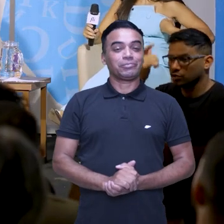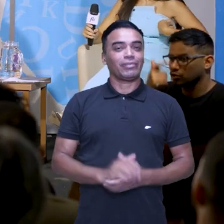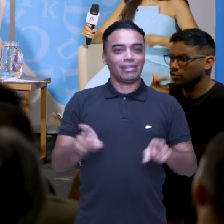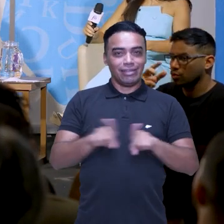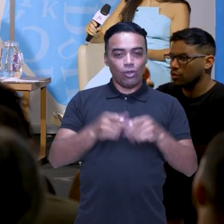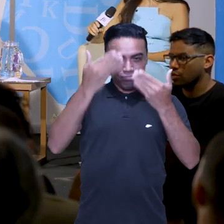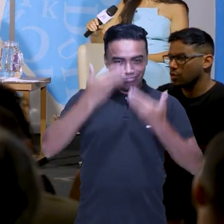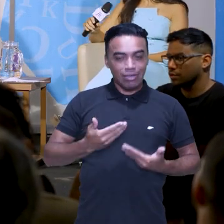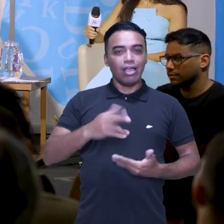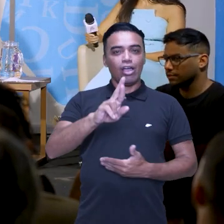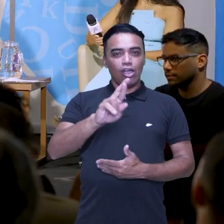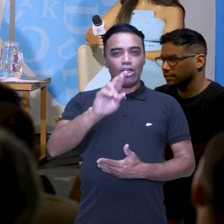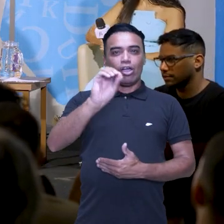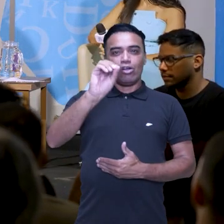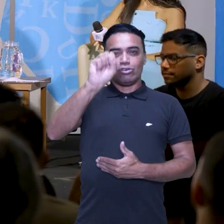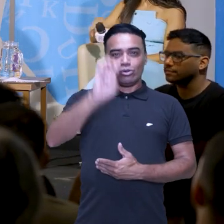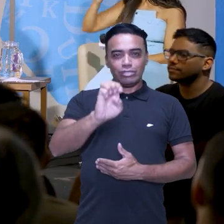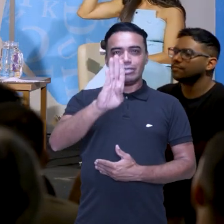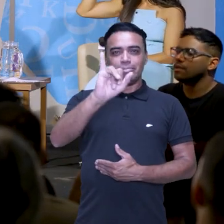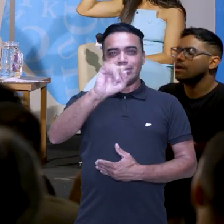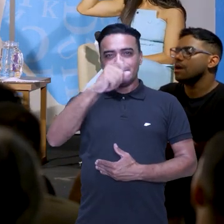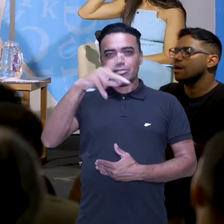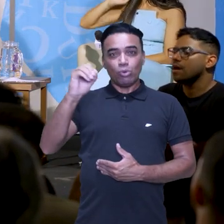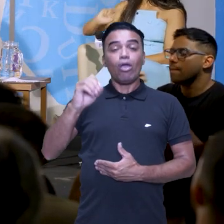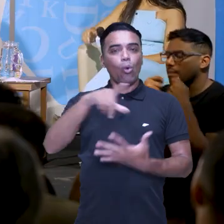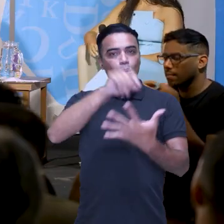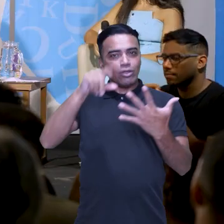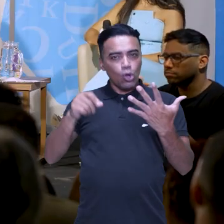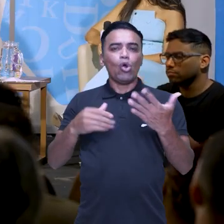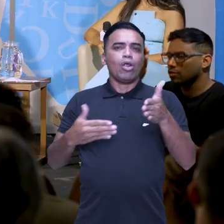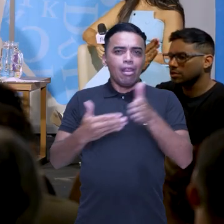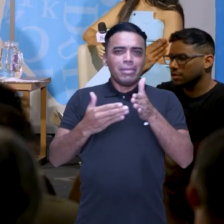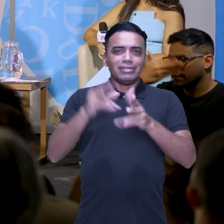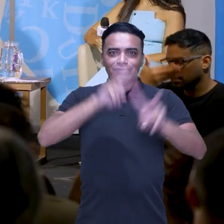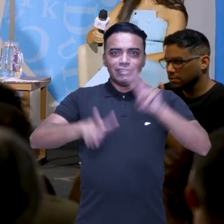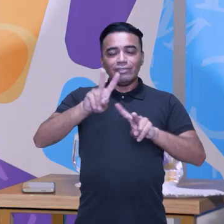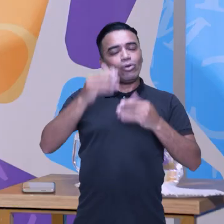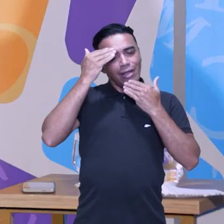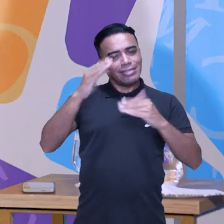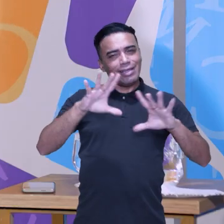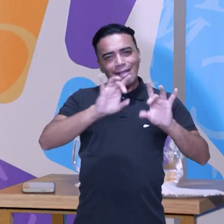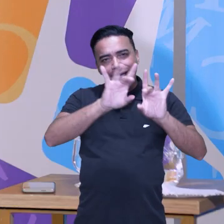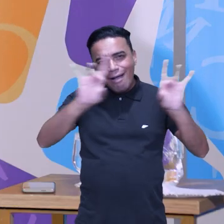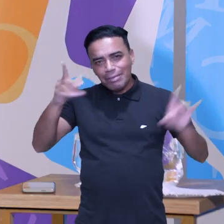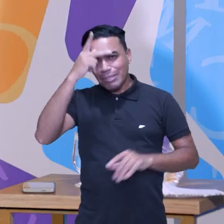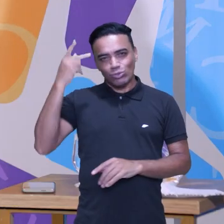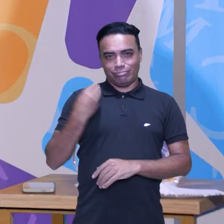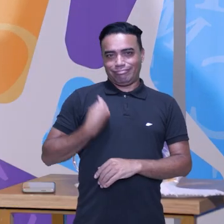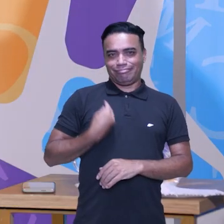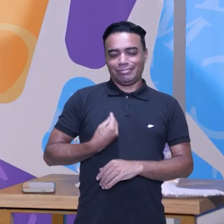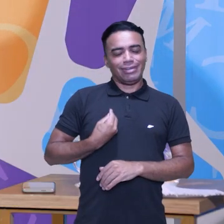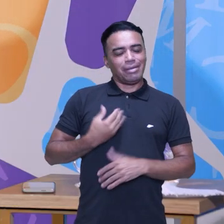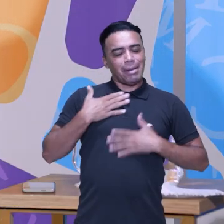calça de tom bege. Rose convida as palestrantes ao palco. Primeiro sobe Mariana Leles, que se assenta na terceira cadeira